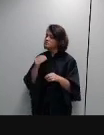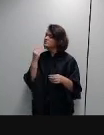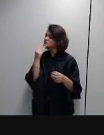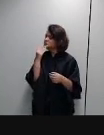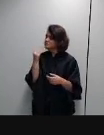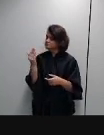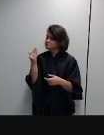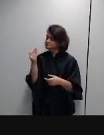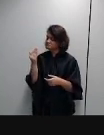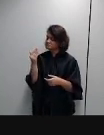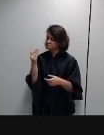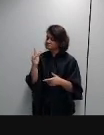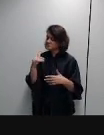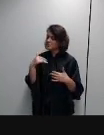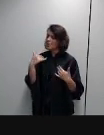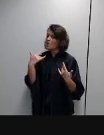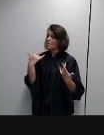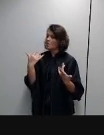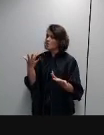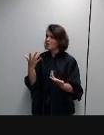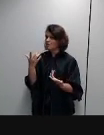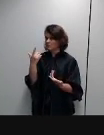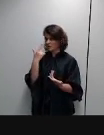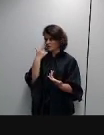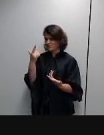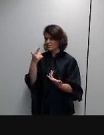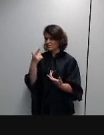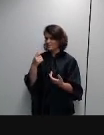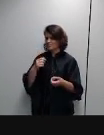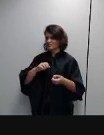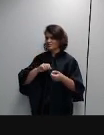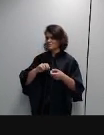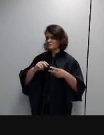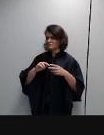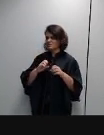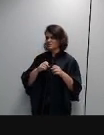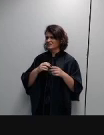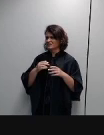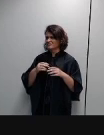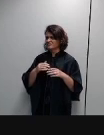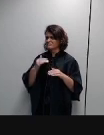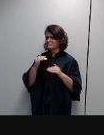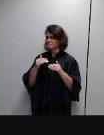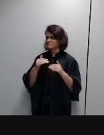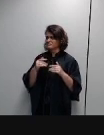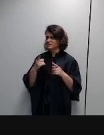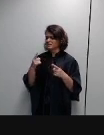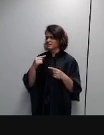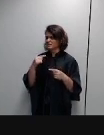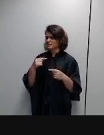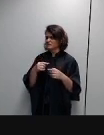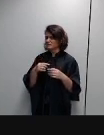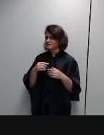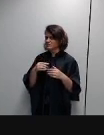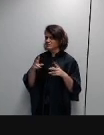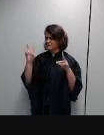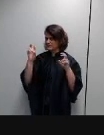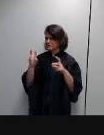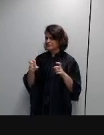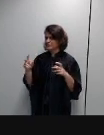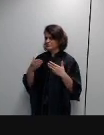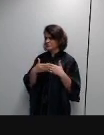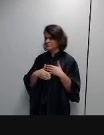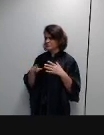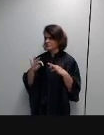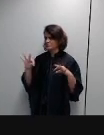recorre ela que é uma extensão maior mas olha se ela escrever você não é parcial na verdade esse tema todas essas dívidas que estão